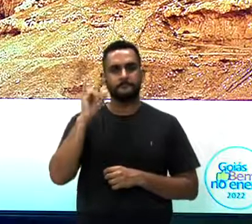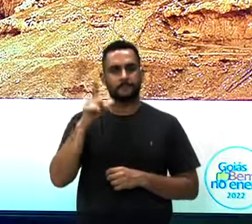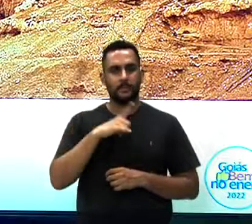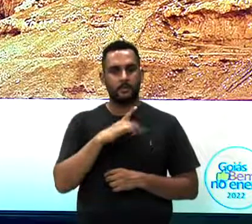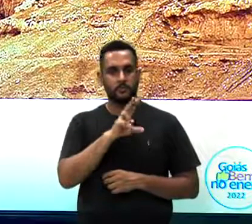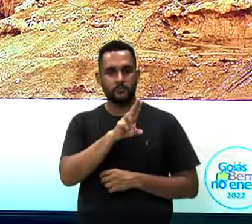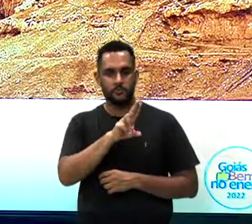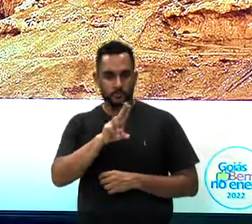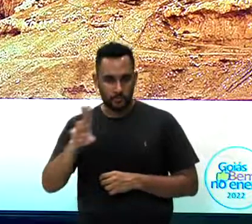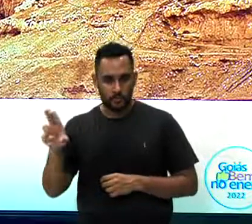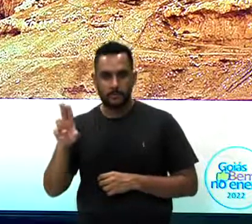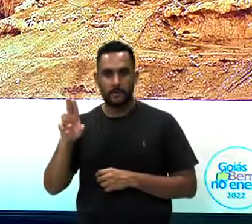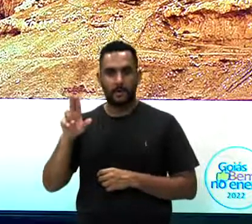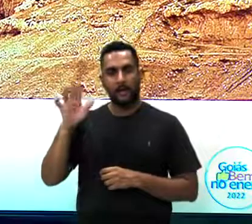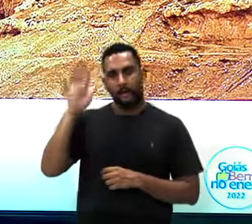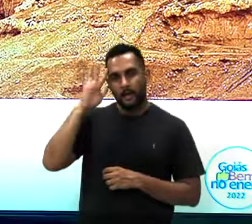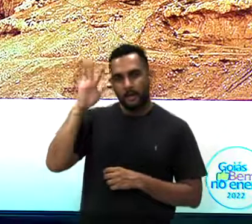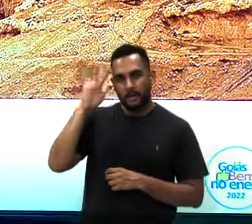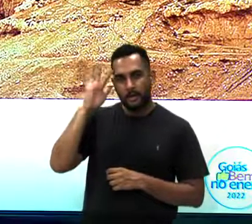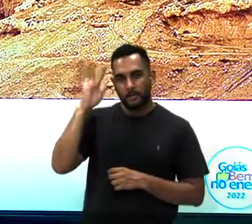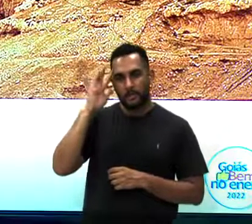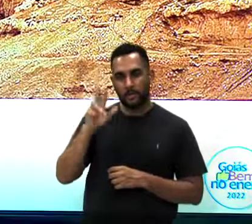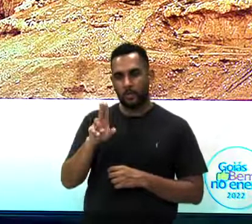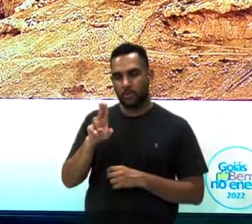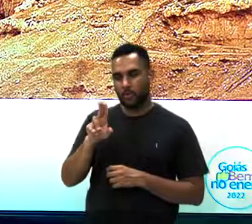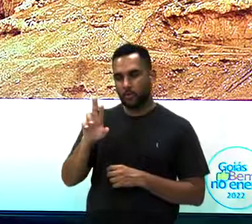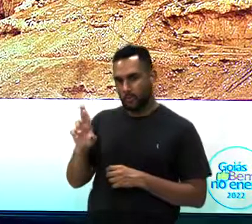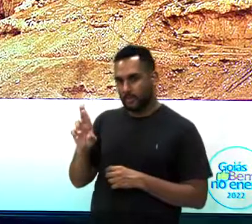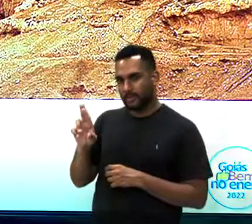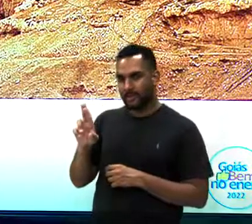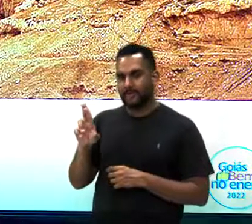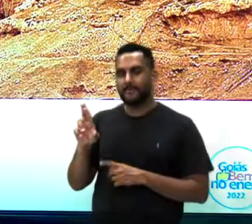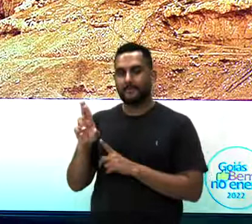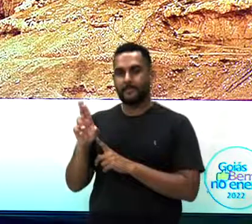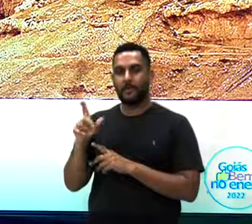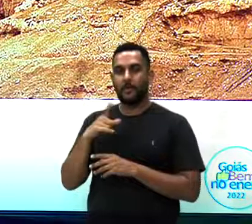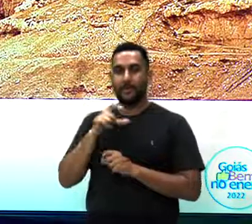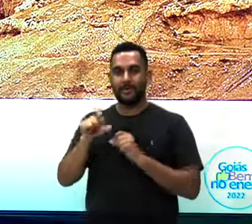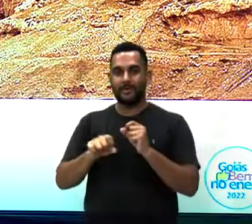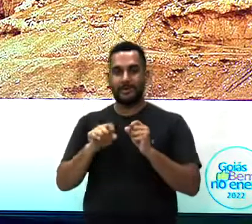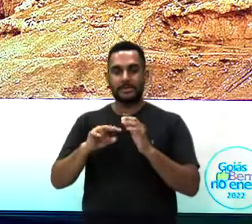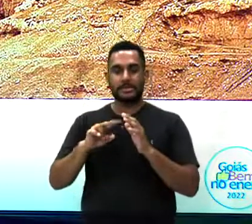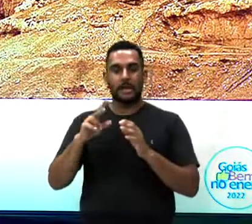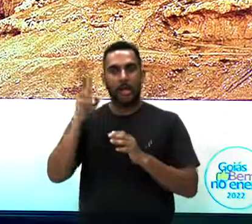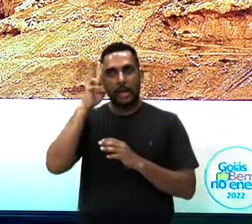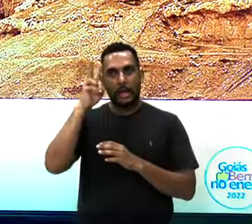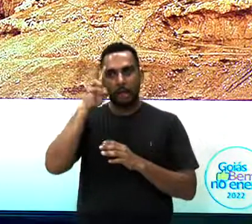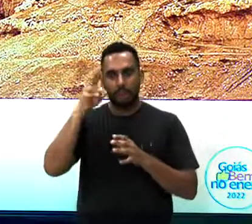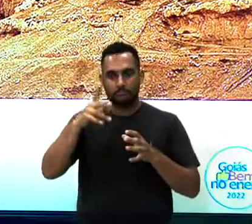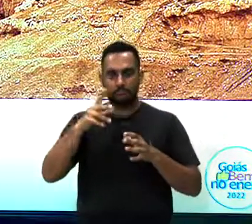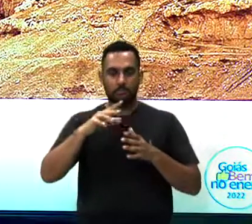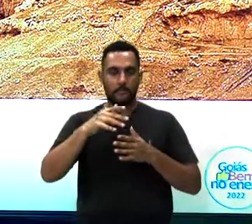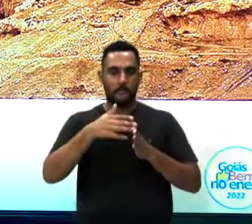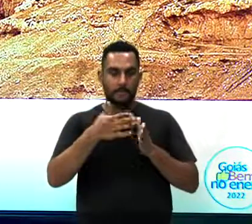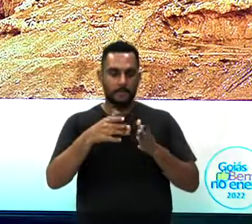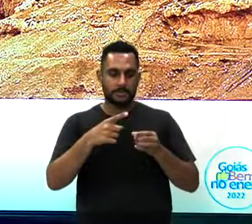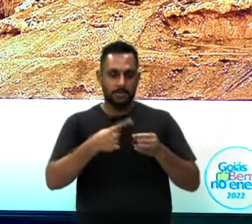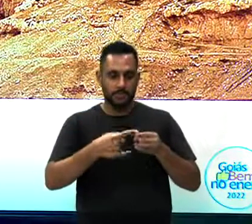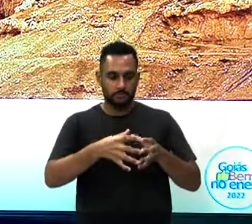nome dela, né, faz referência ao nome Ur, a todo o processo de crescimento da cidade. Então, quando a gente fala